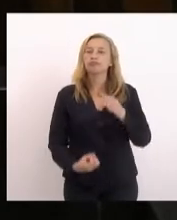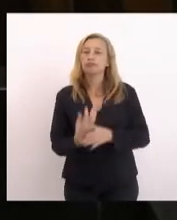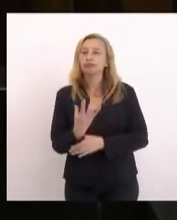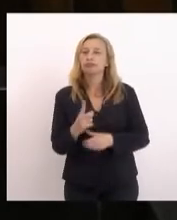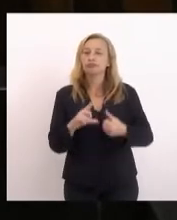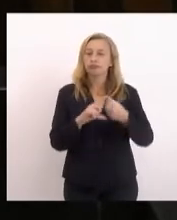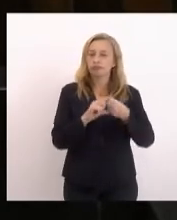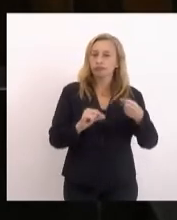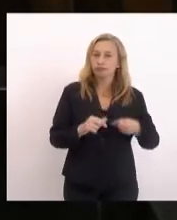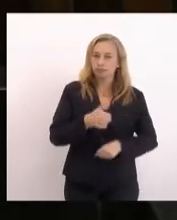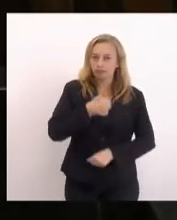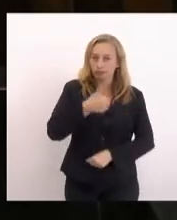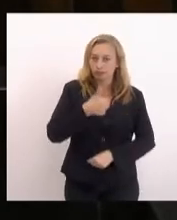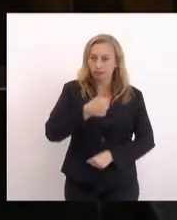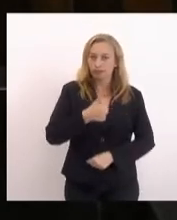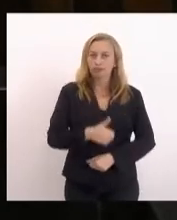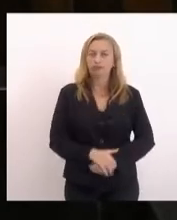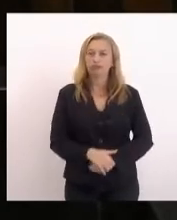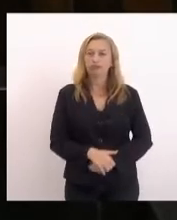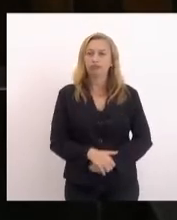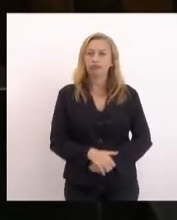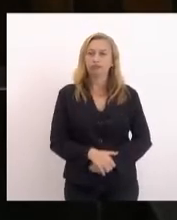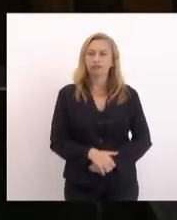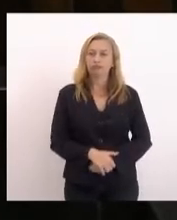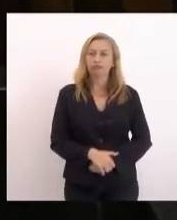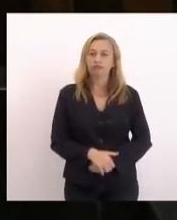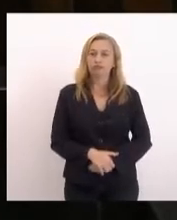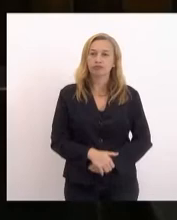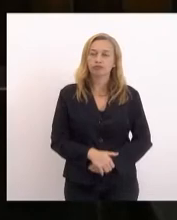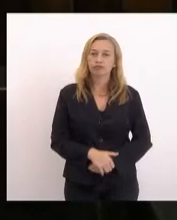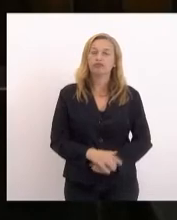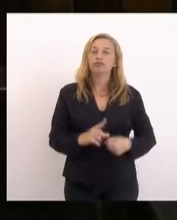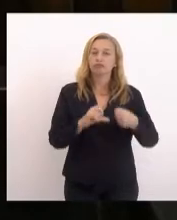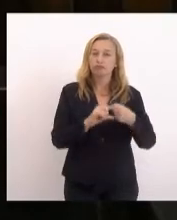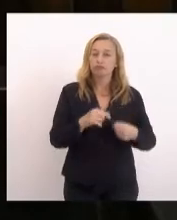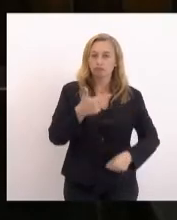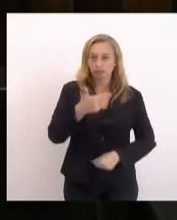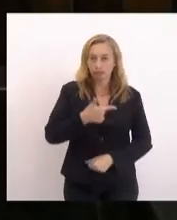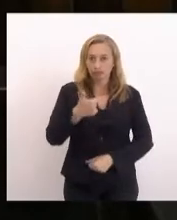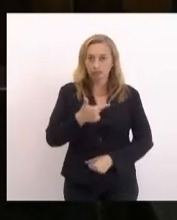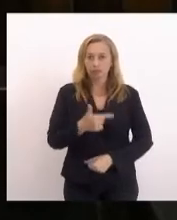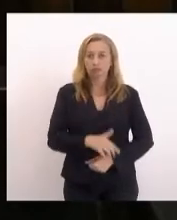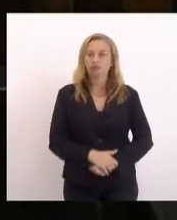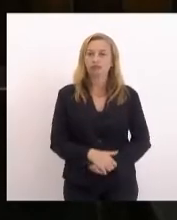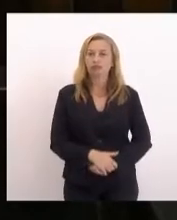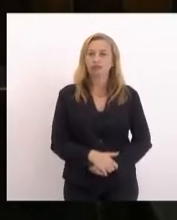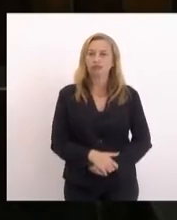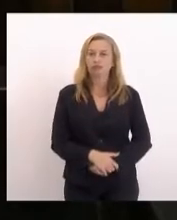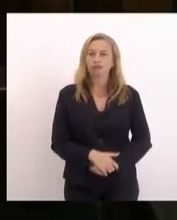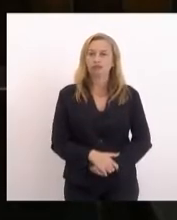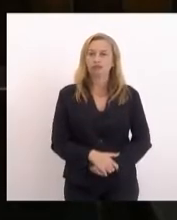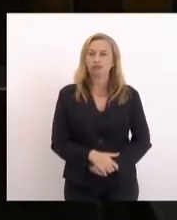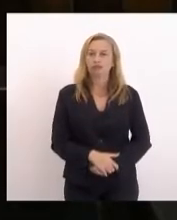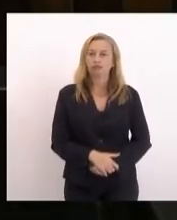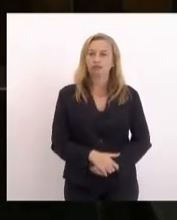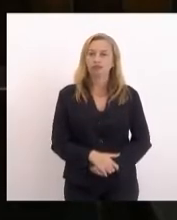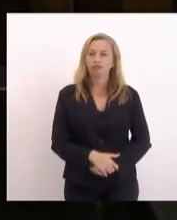artigo 1º, com repercussão no artigo 2º, a